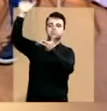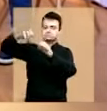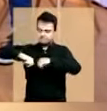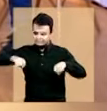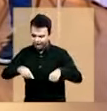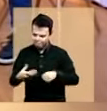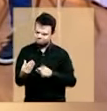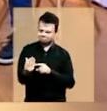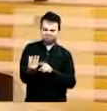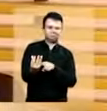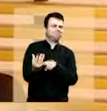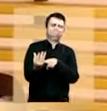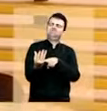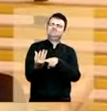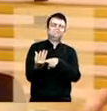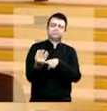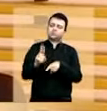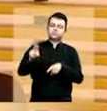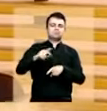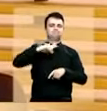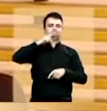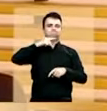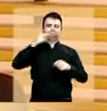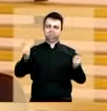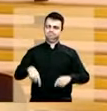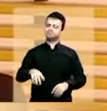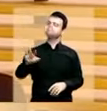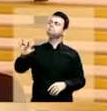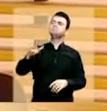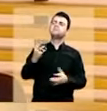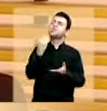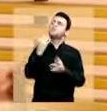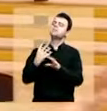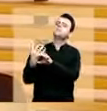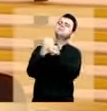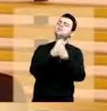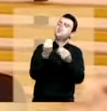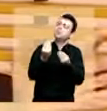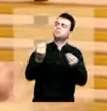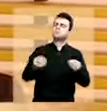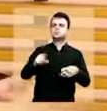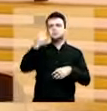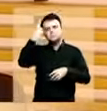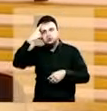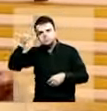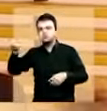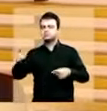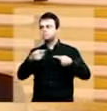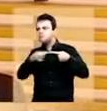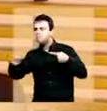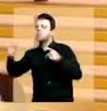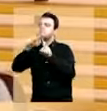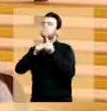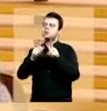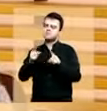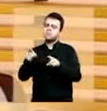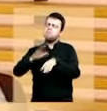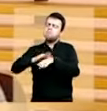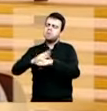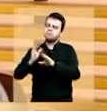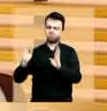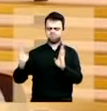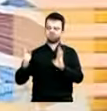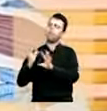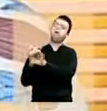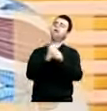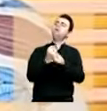quantos quilos de alimentos vocês coletam? Eu não sei como vocês têm esse balanço, se é por dia, por mês, por semana. Tem um número que vocês, número